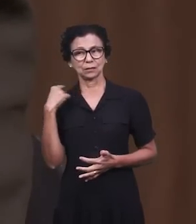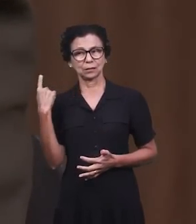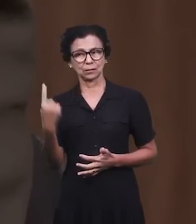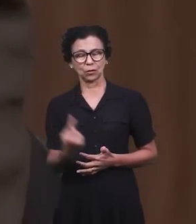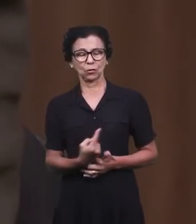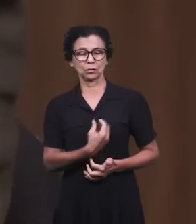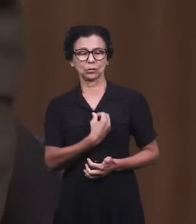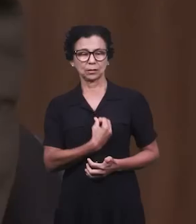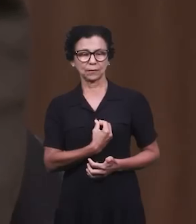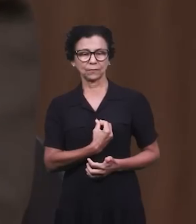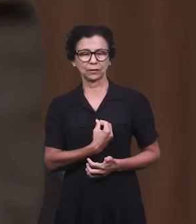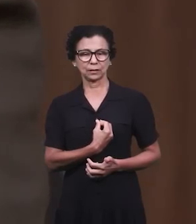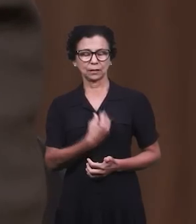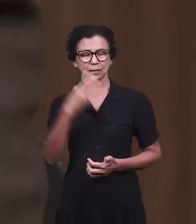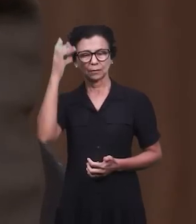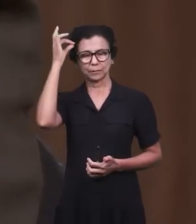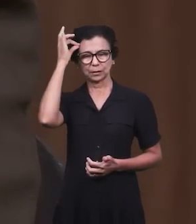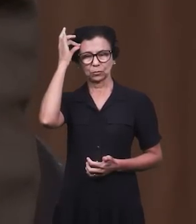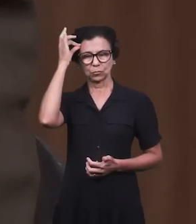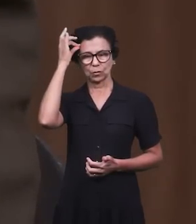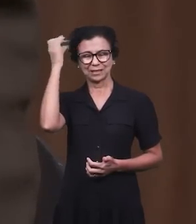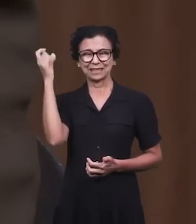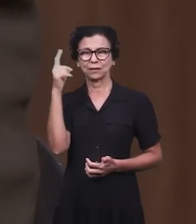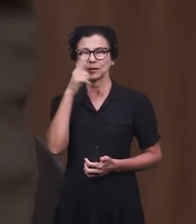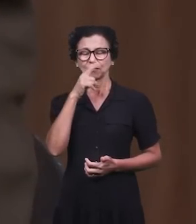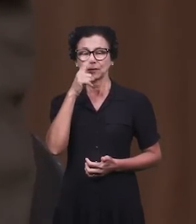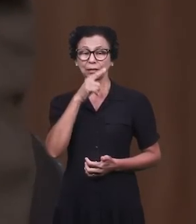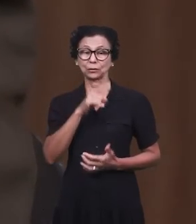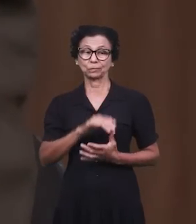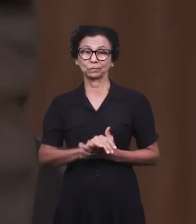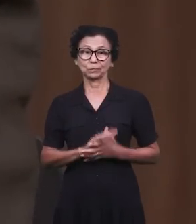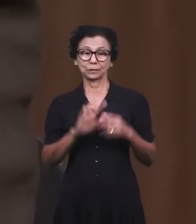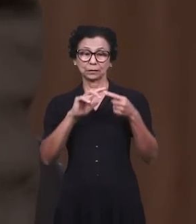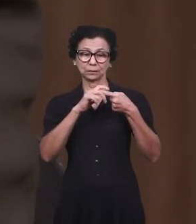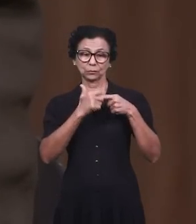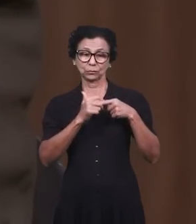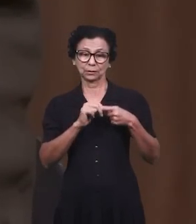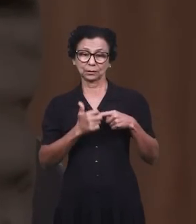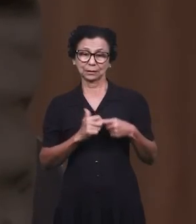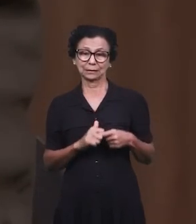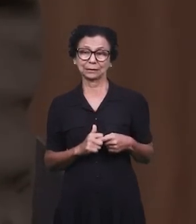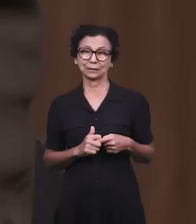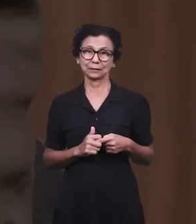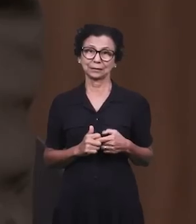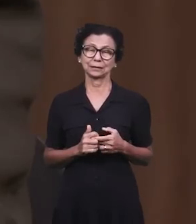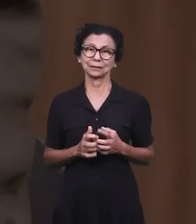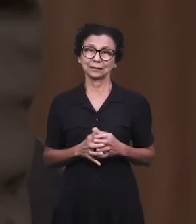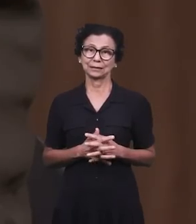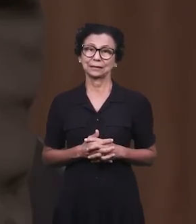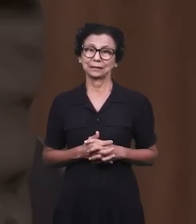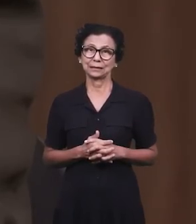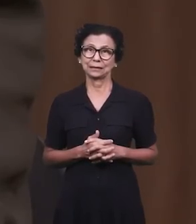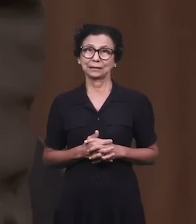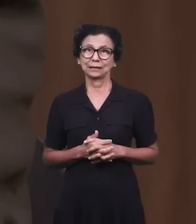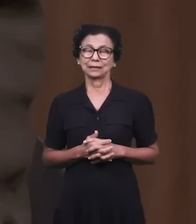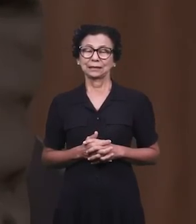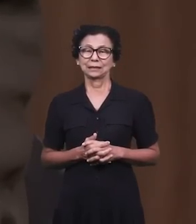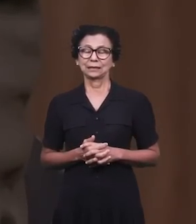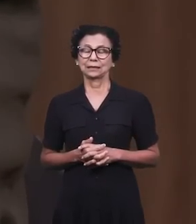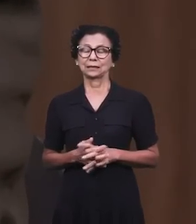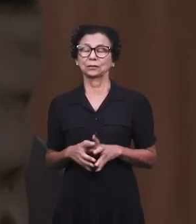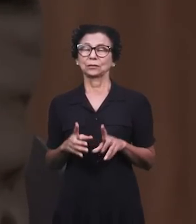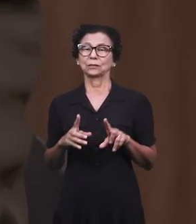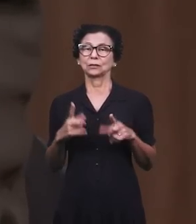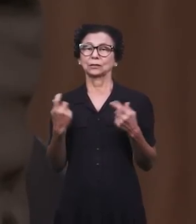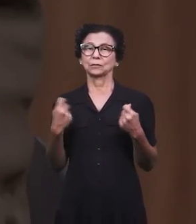manutenção corretiva, é porque já houve uma falha na nossa vida. Então, nós temos que sempre estar na manutenção preditiva,